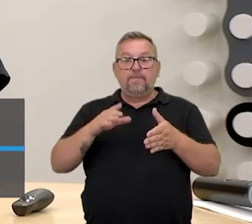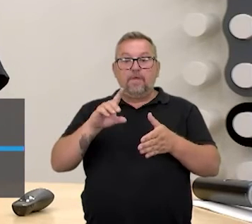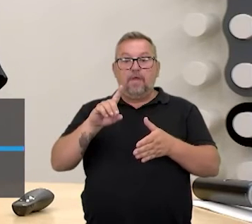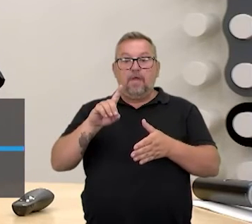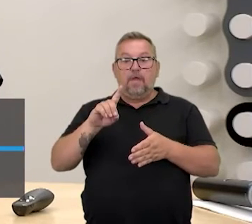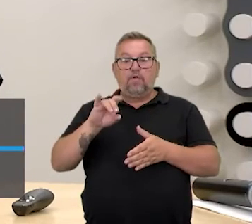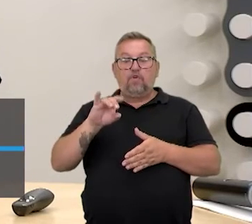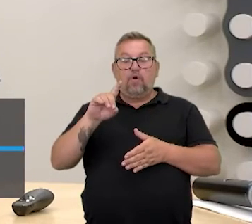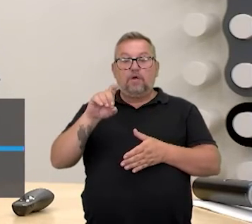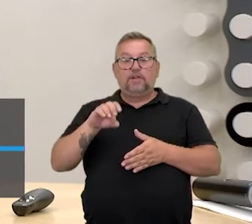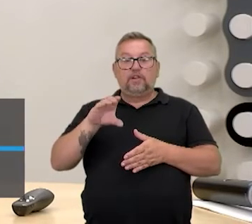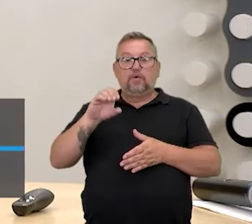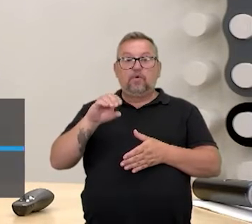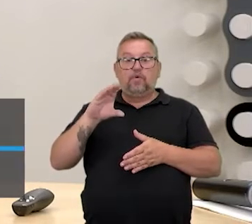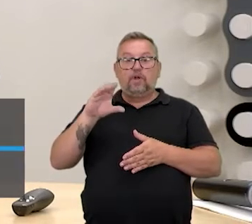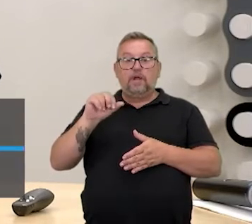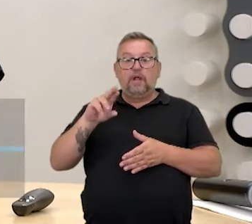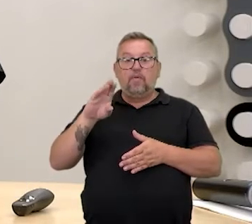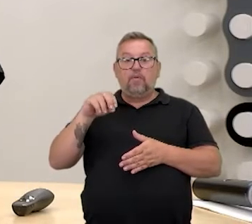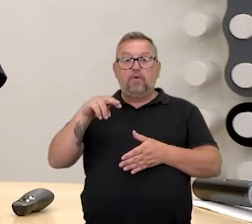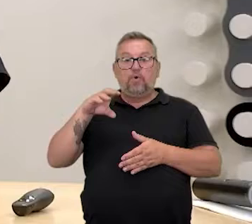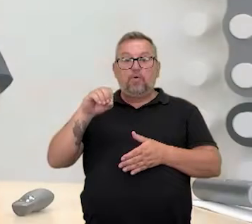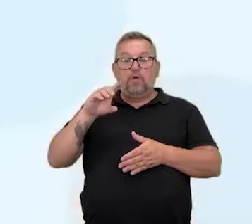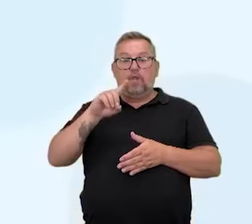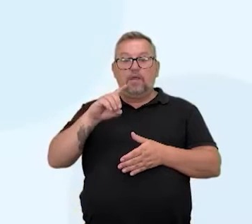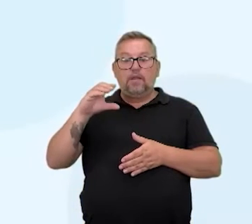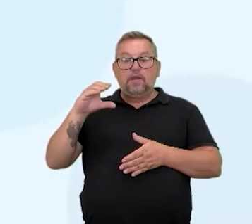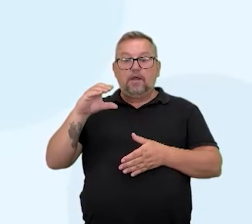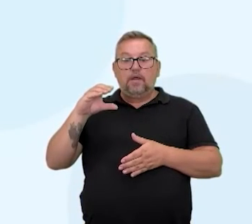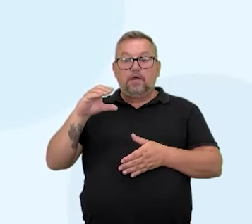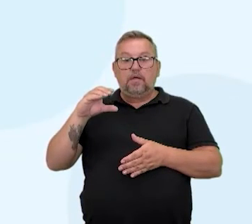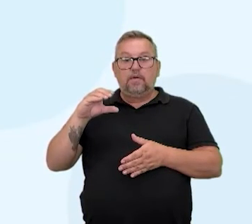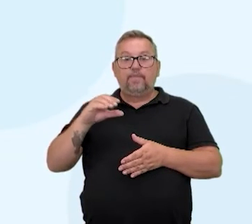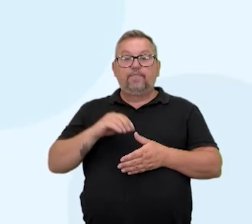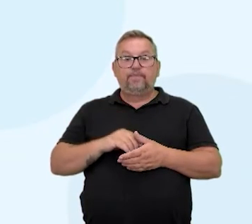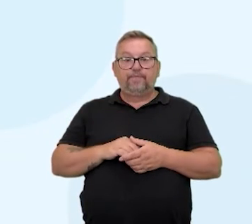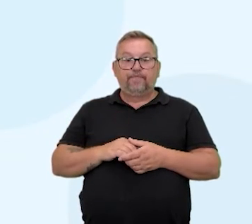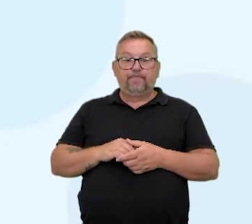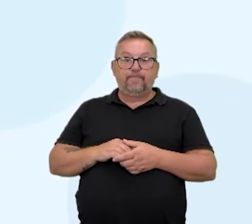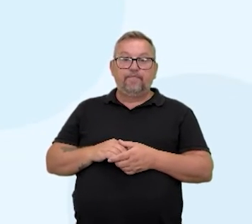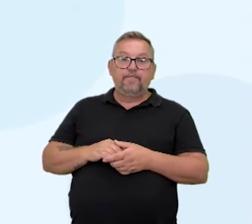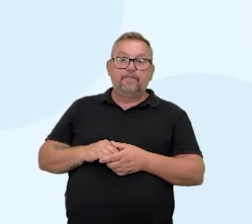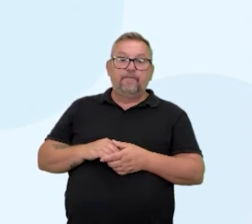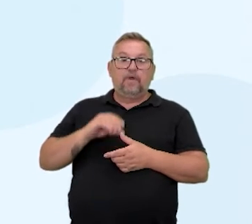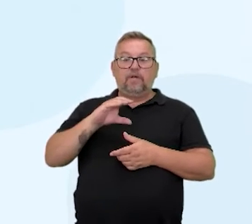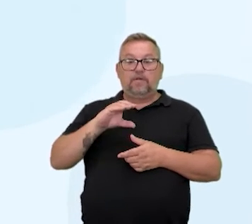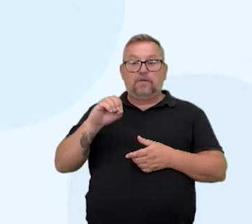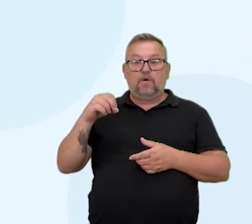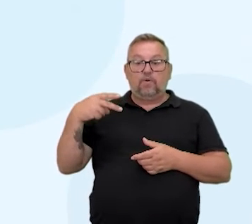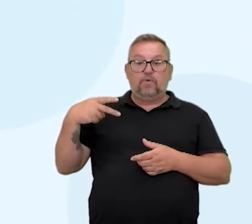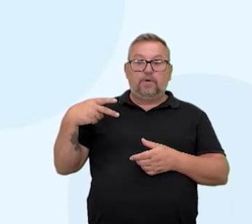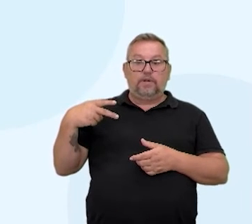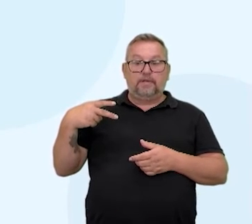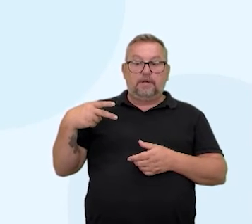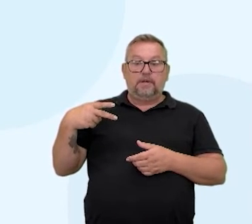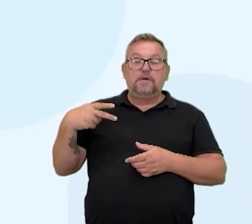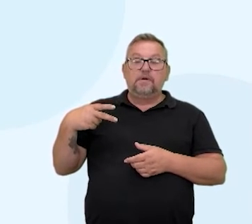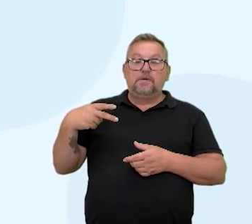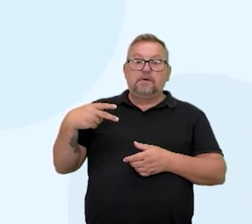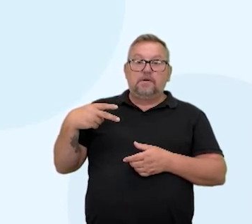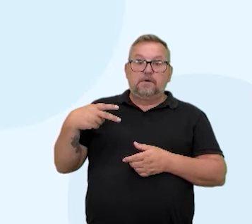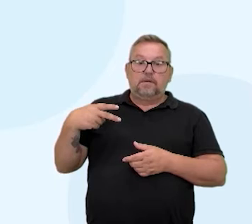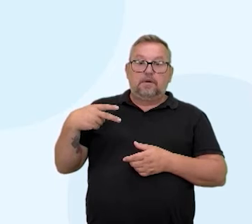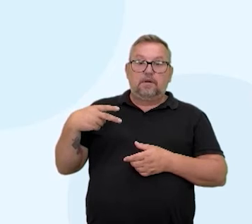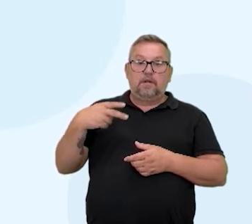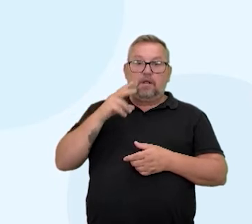de carbono atmosférico, que também é uma interferência do ser humano, tá? Nós vamos lá ver lá